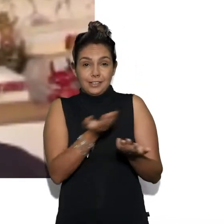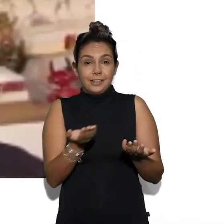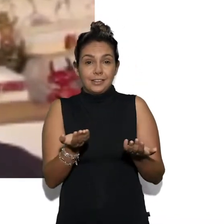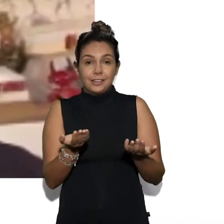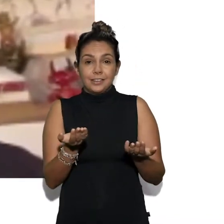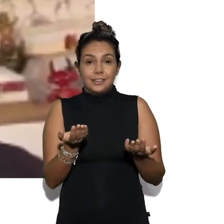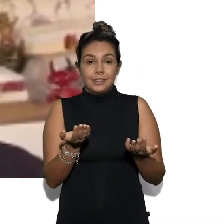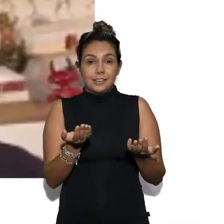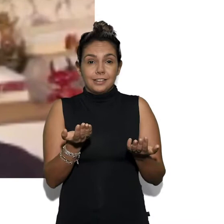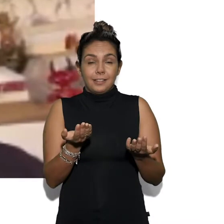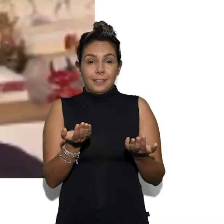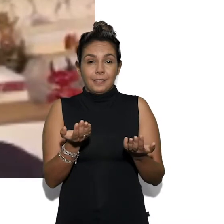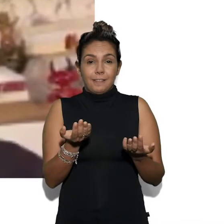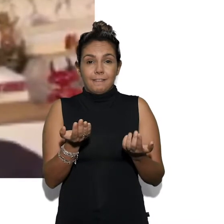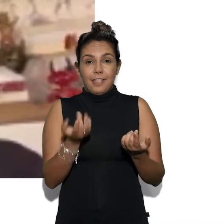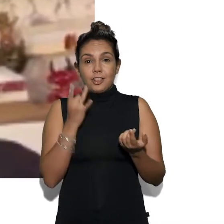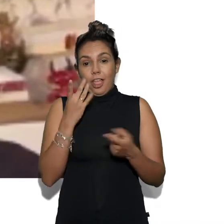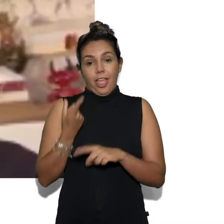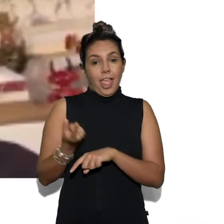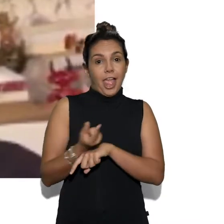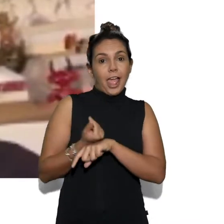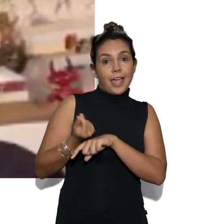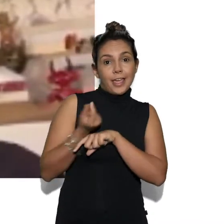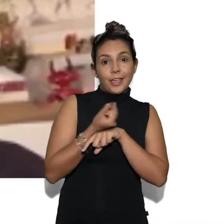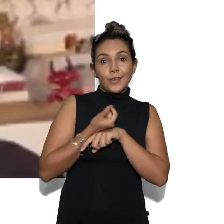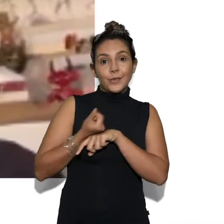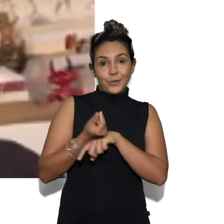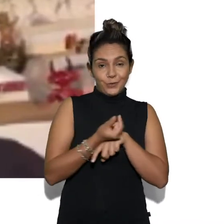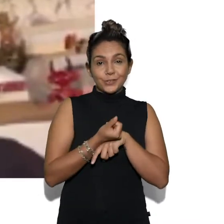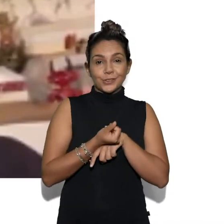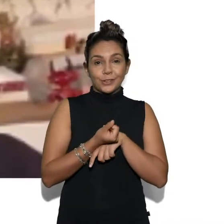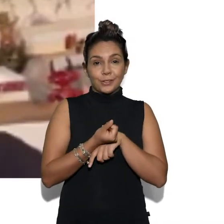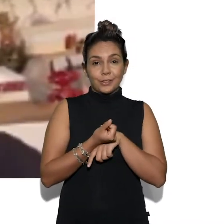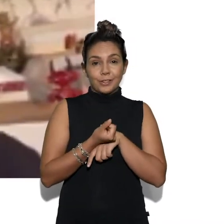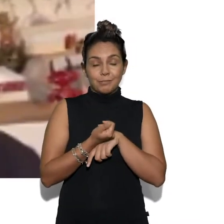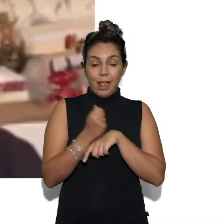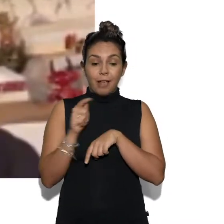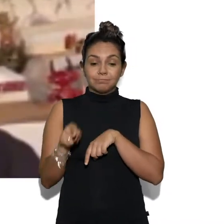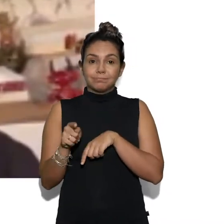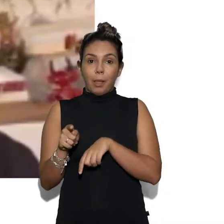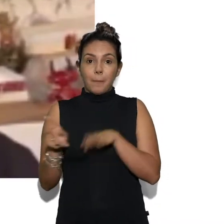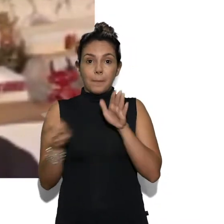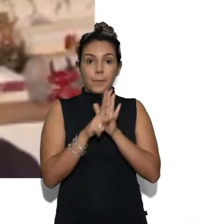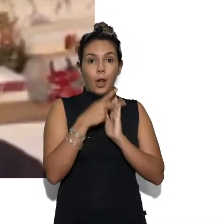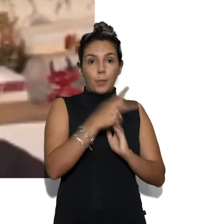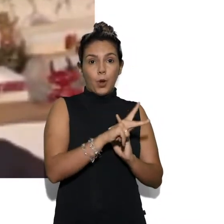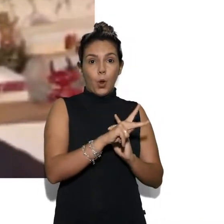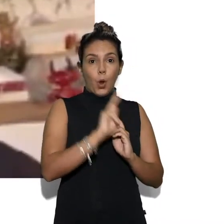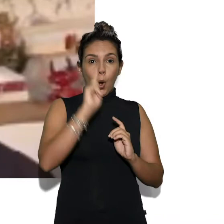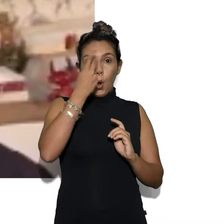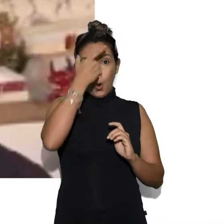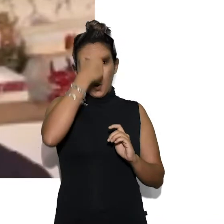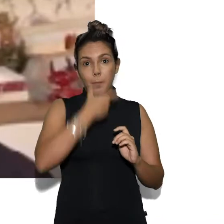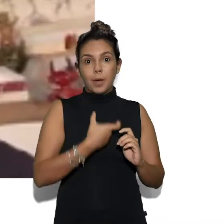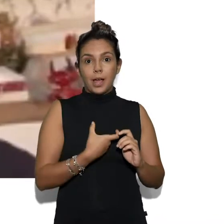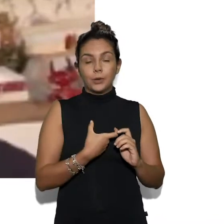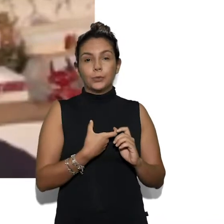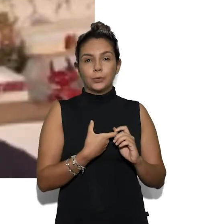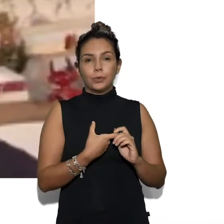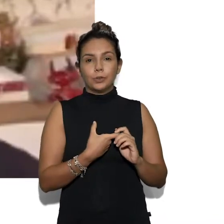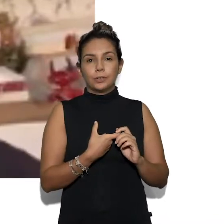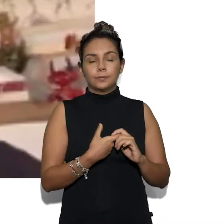um trunfo capitalista e ela devia de ser um património da humanidade, ela devia de ser simplesmente vista como